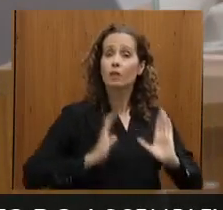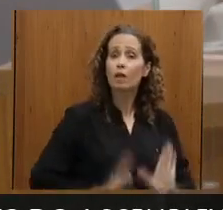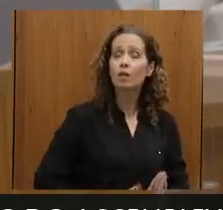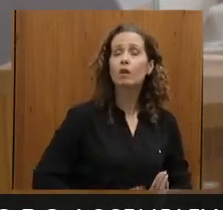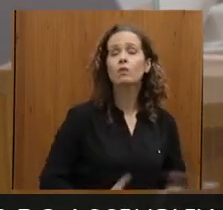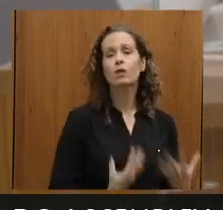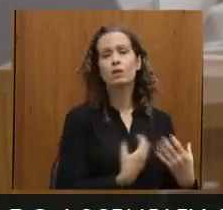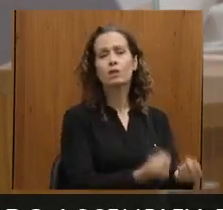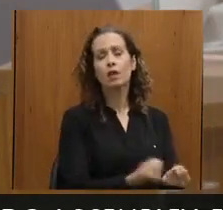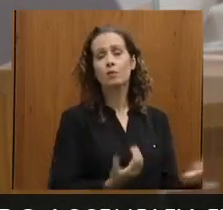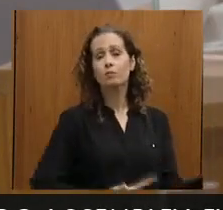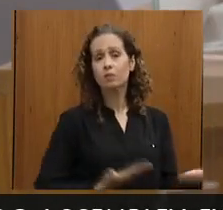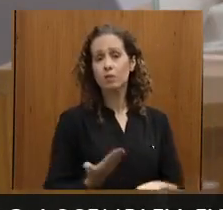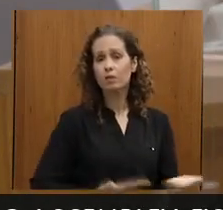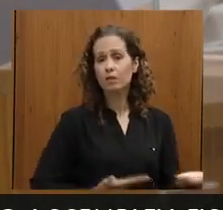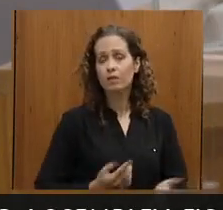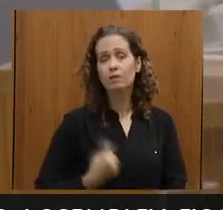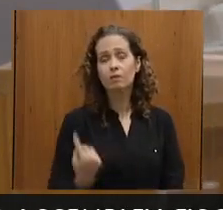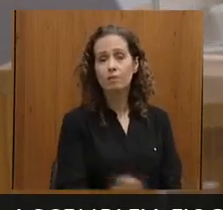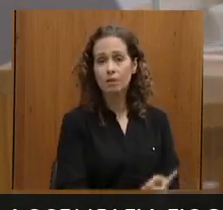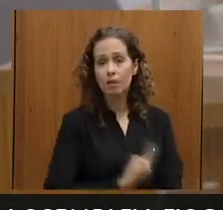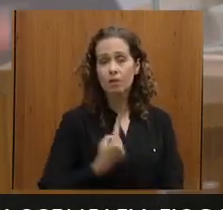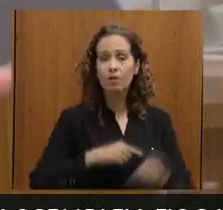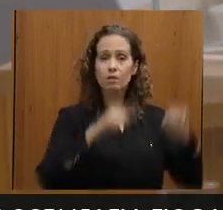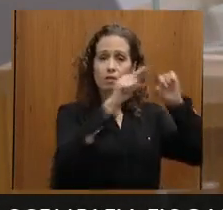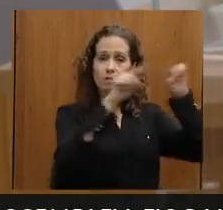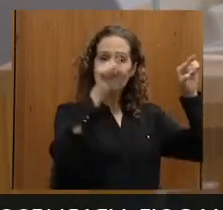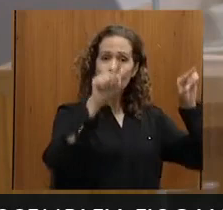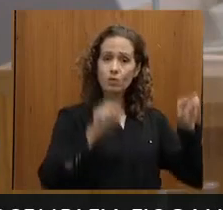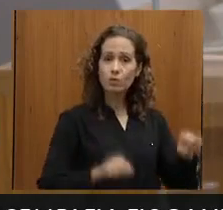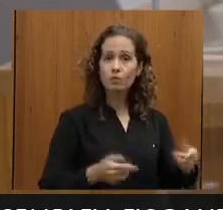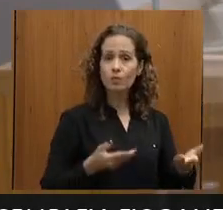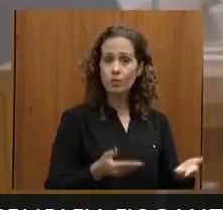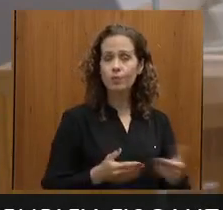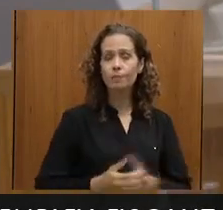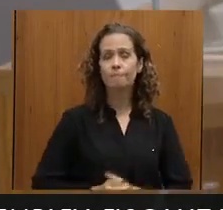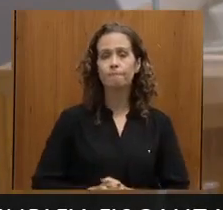serviço por todos nós, servidores públicos, prestados.